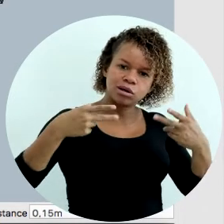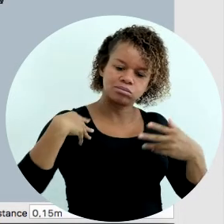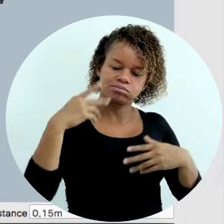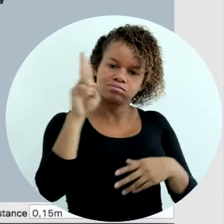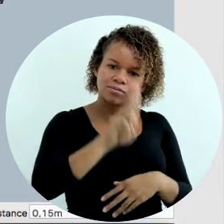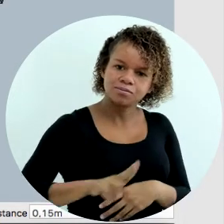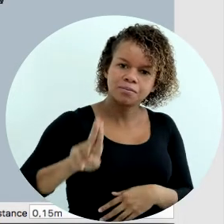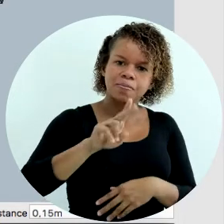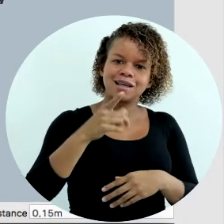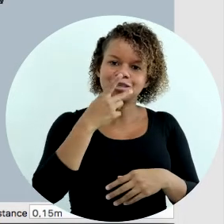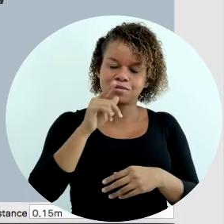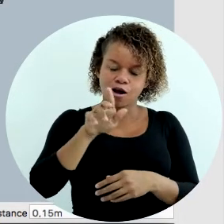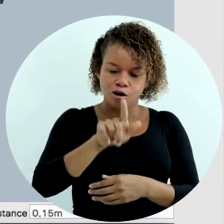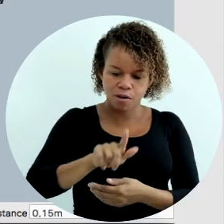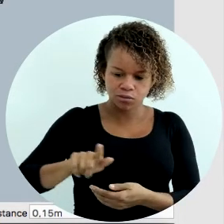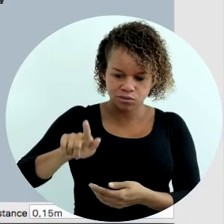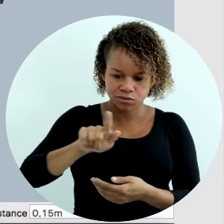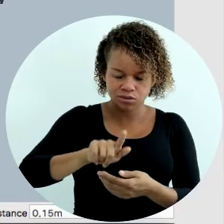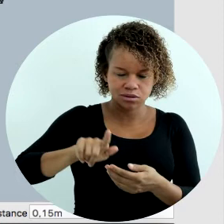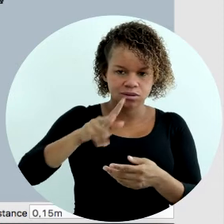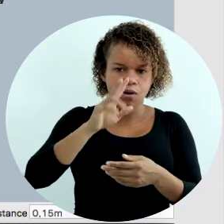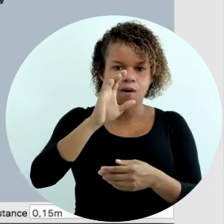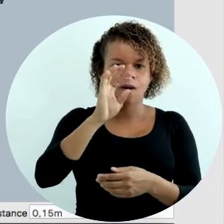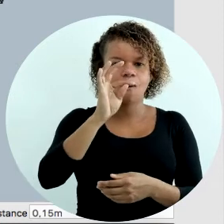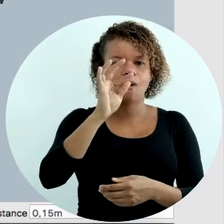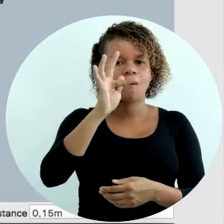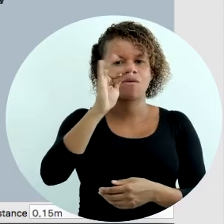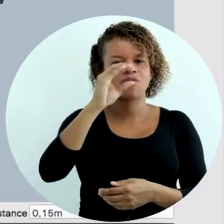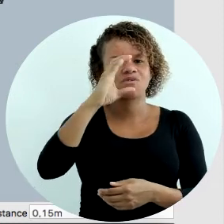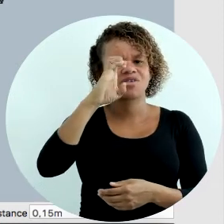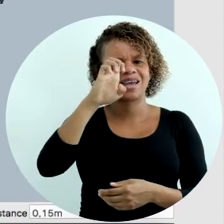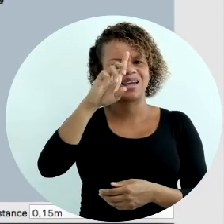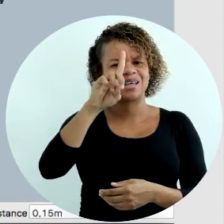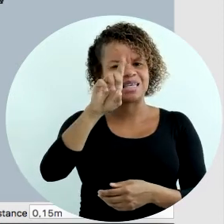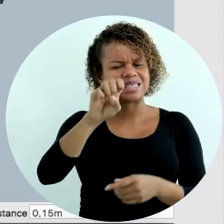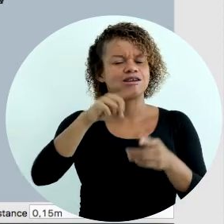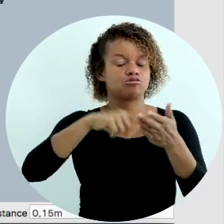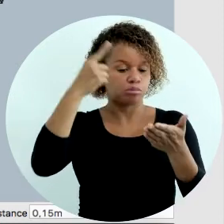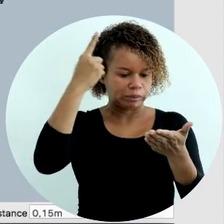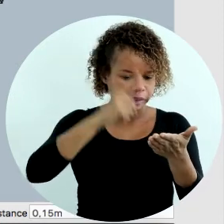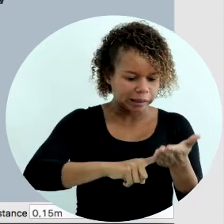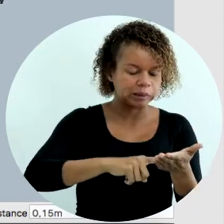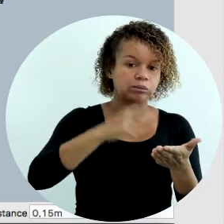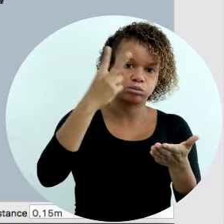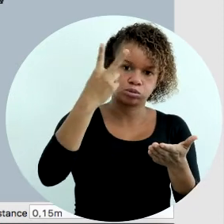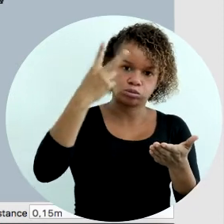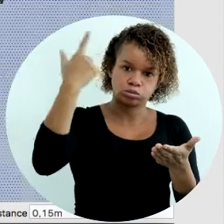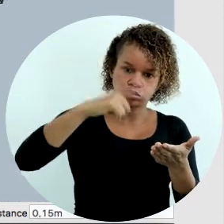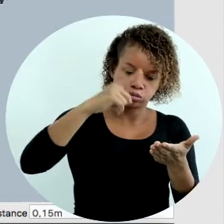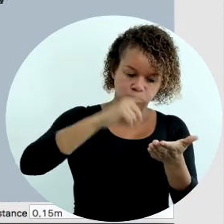e subindo o mouse, quando ele aparecer a opção On Face, eu clico